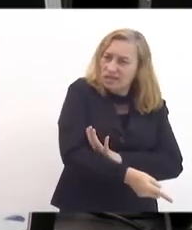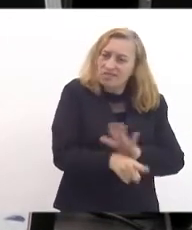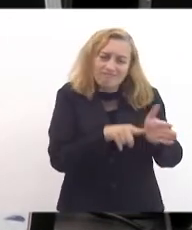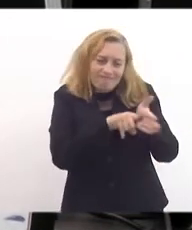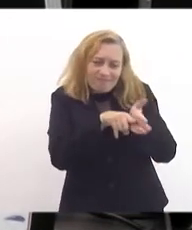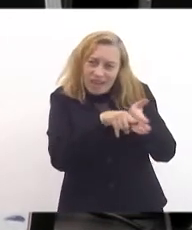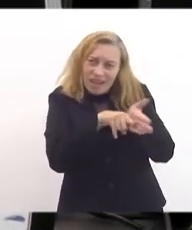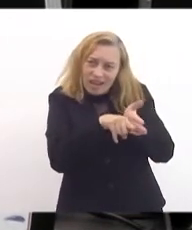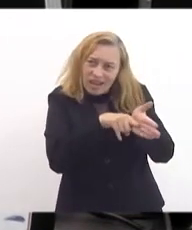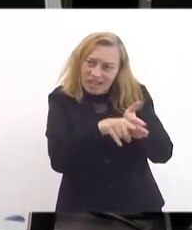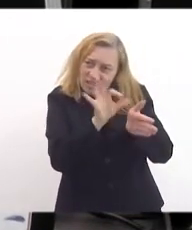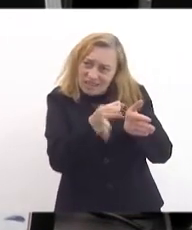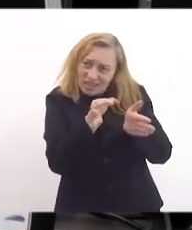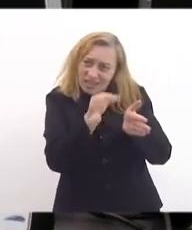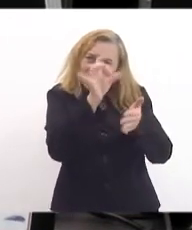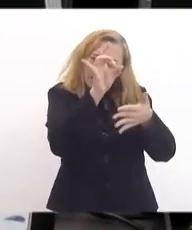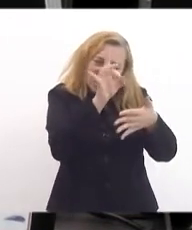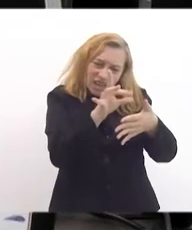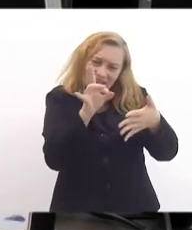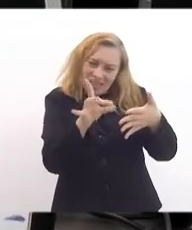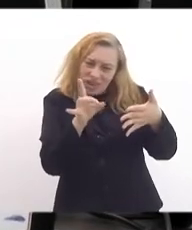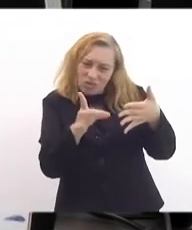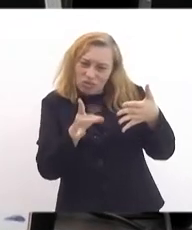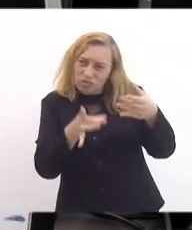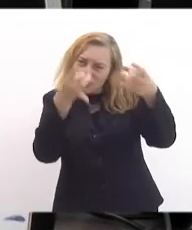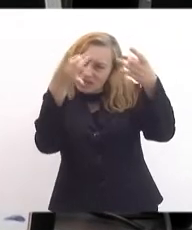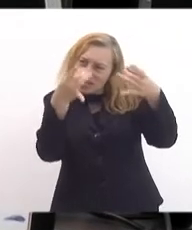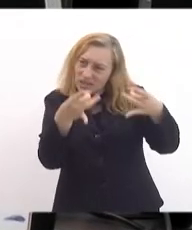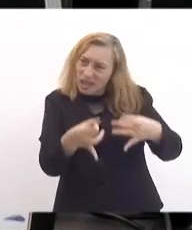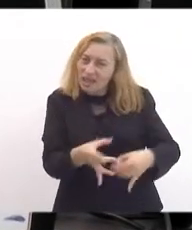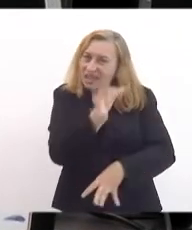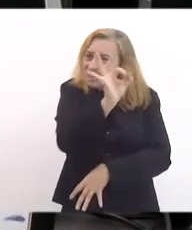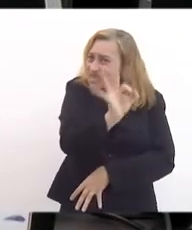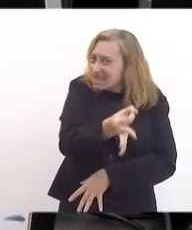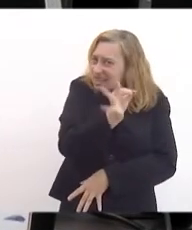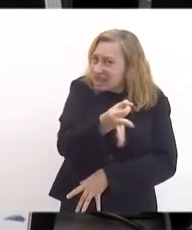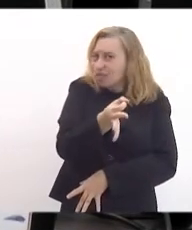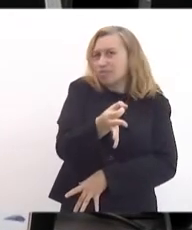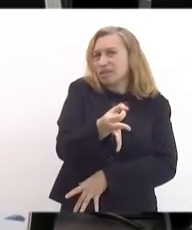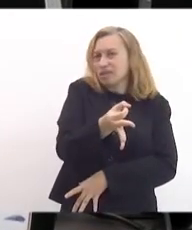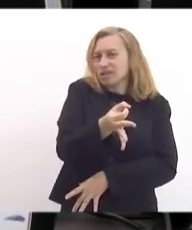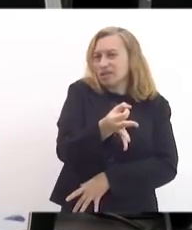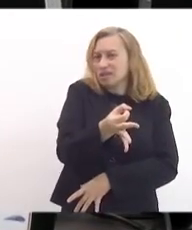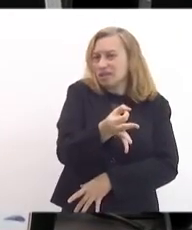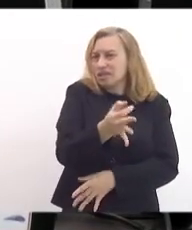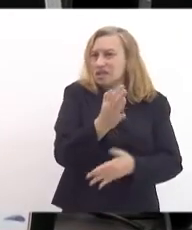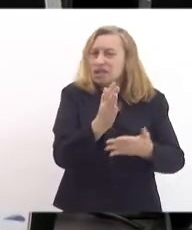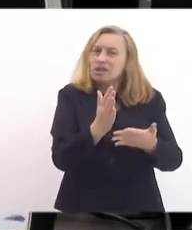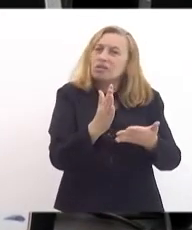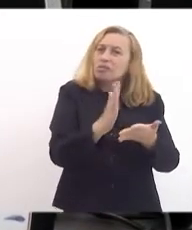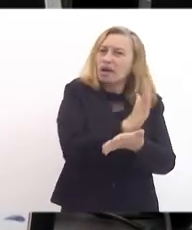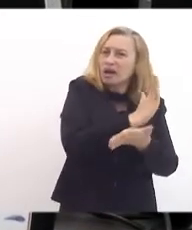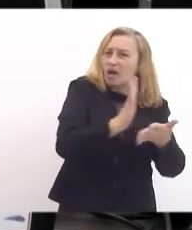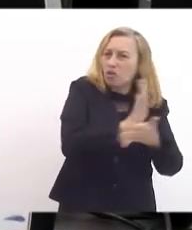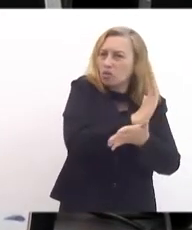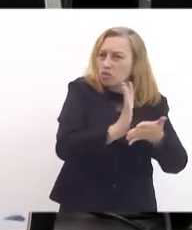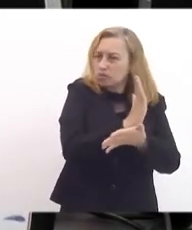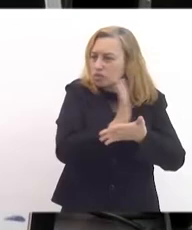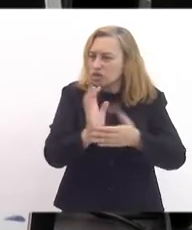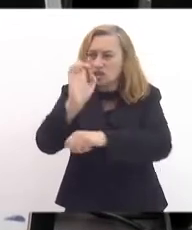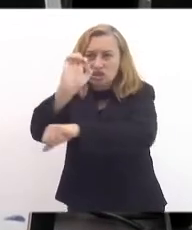na análise específica de cada um dos detalhes juntamente Para uma determinada unidade federada